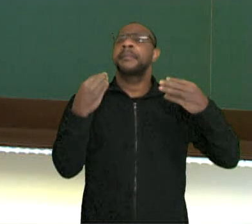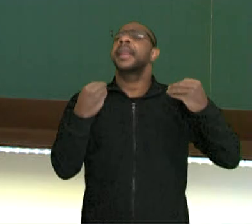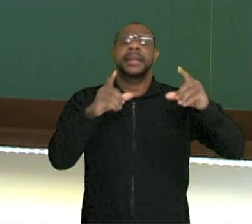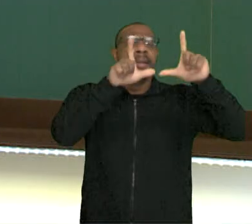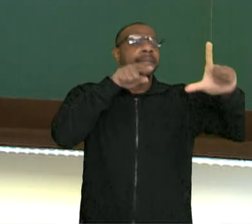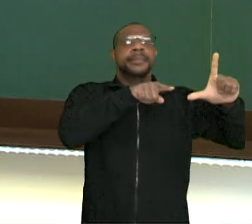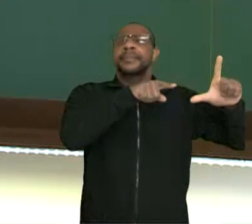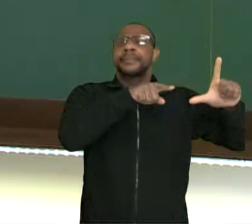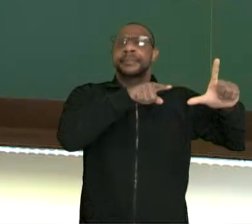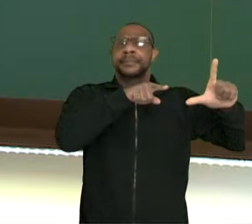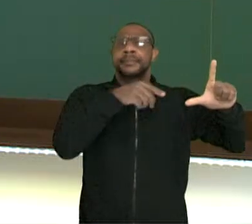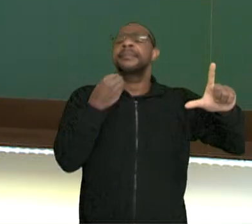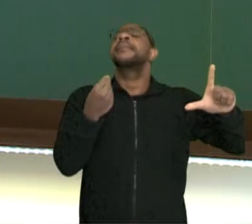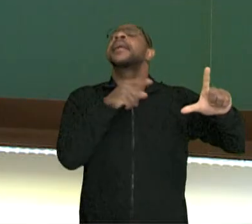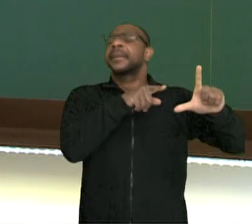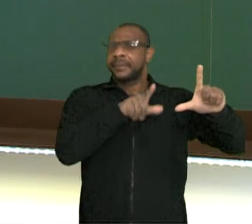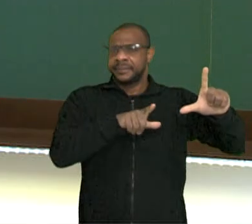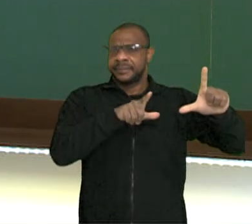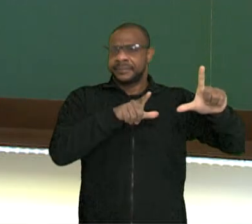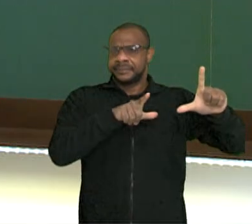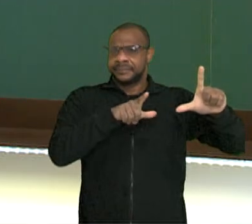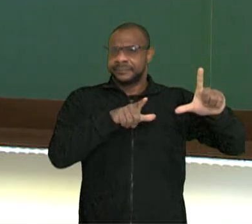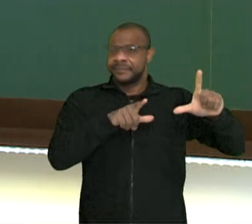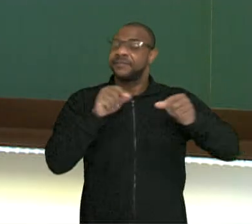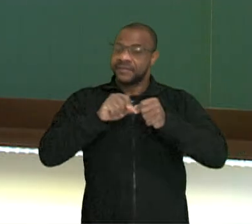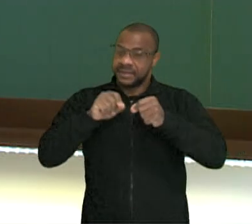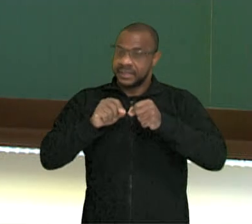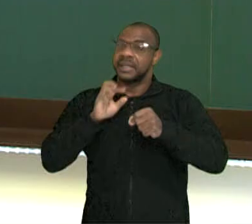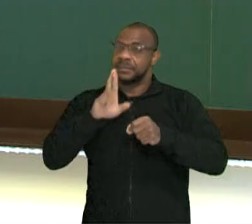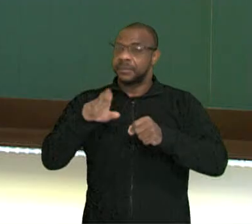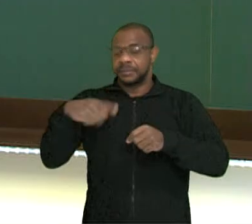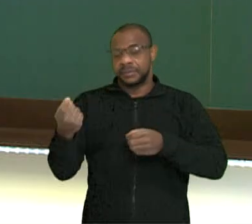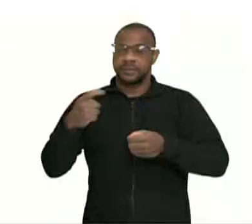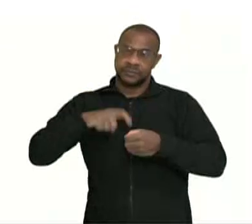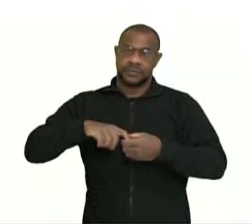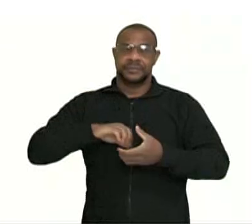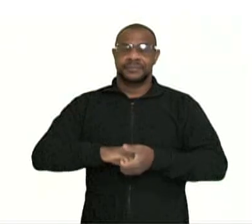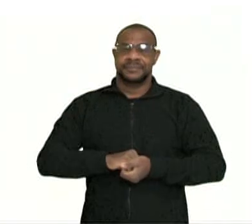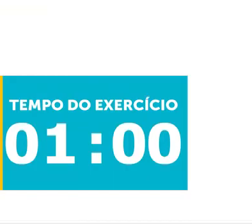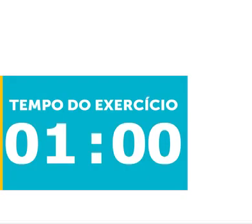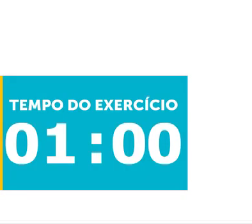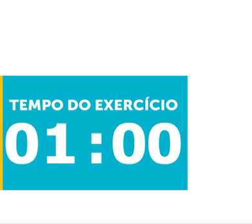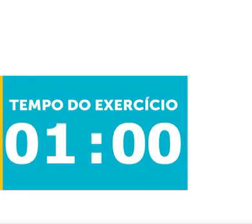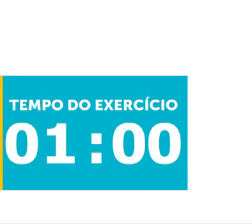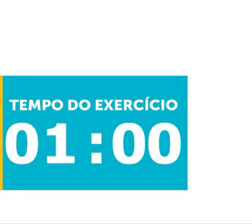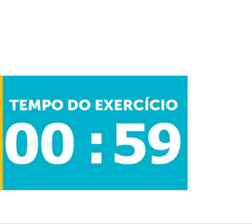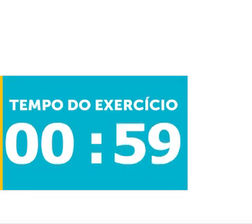panfleto? Faz aí que eu estou te aguardando aqui.